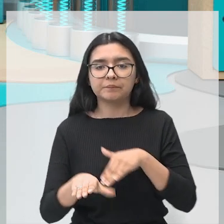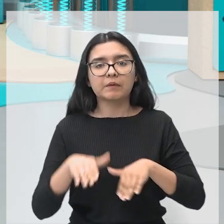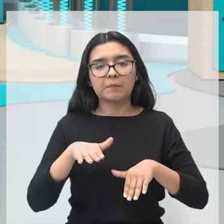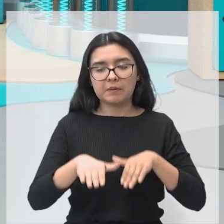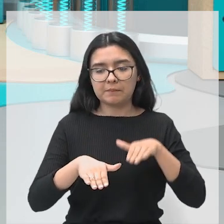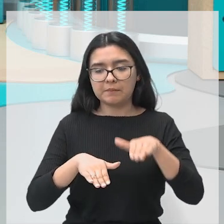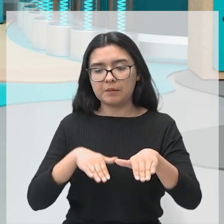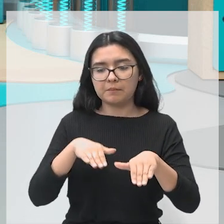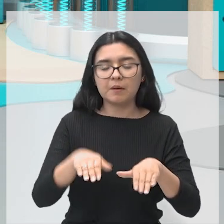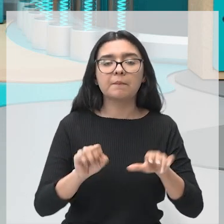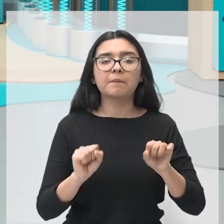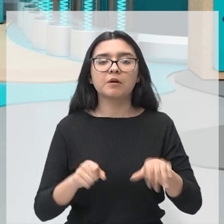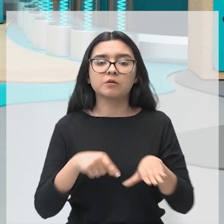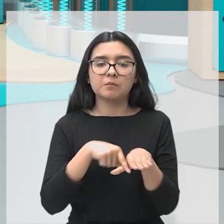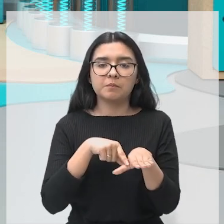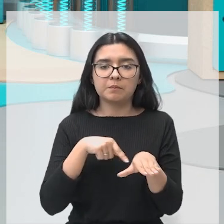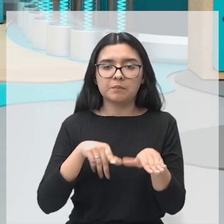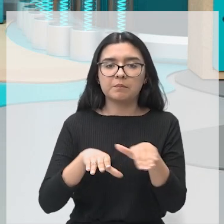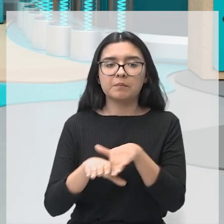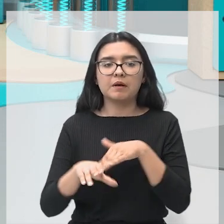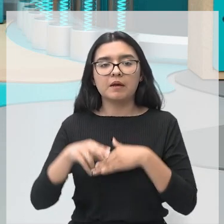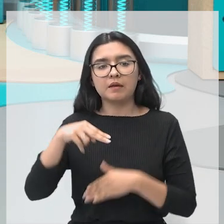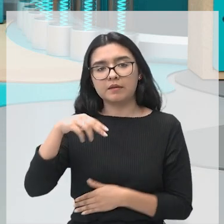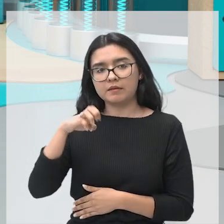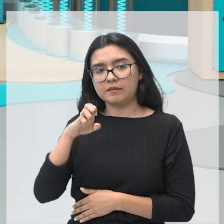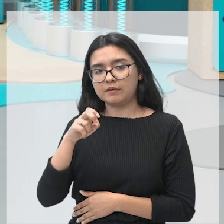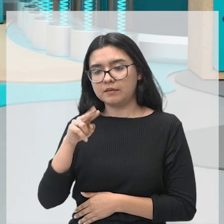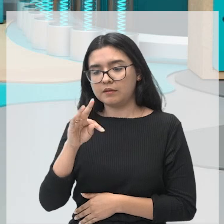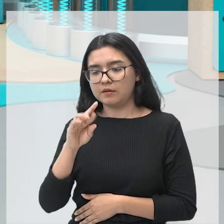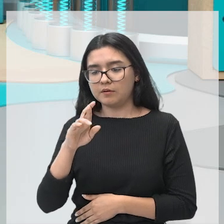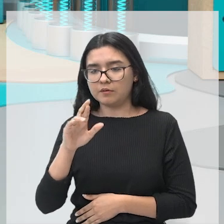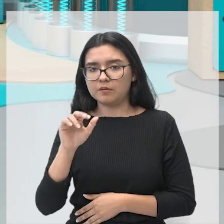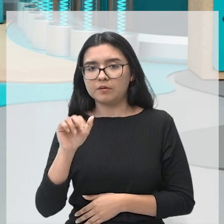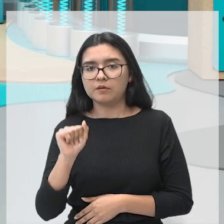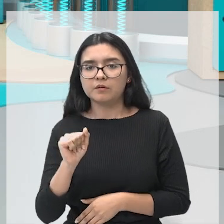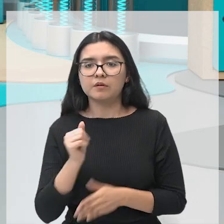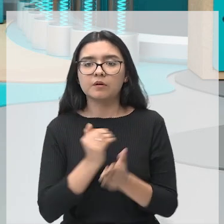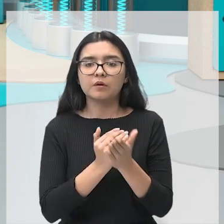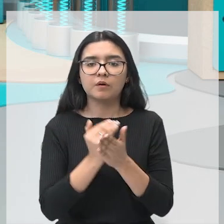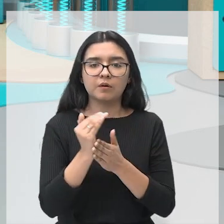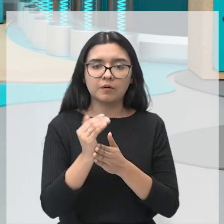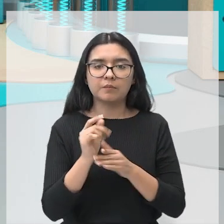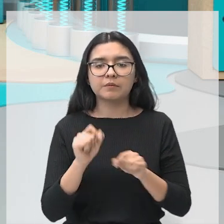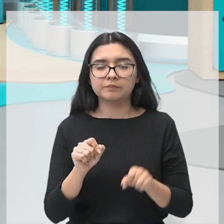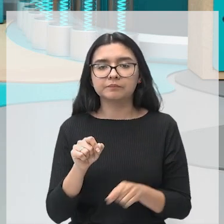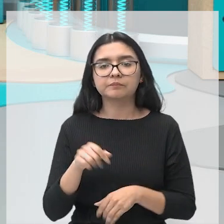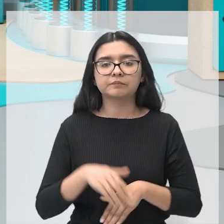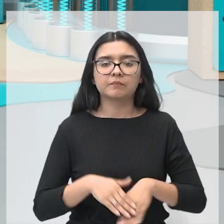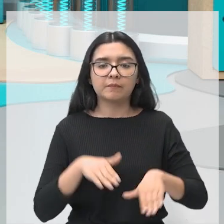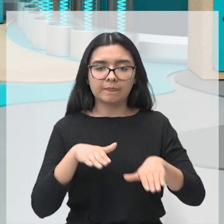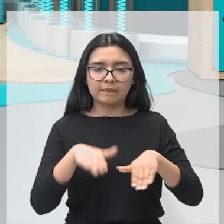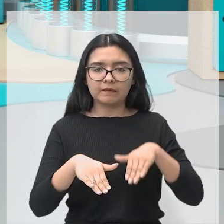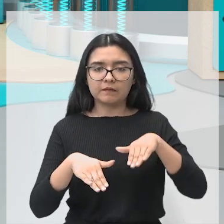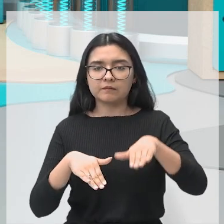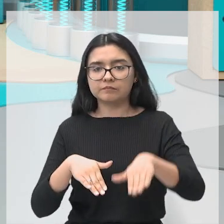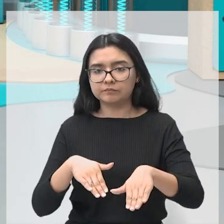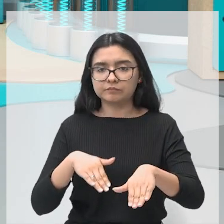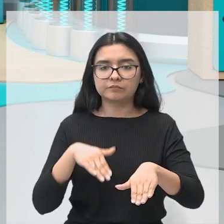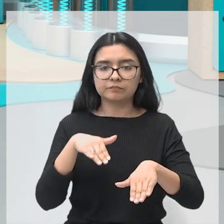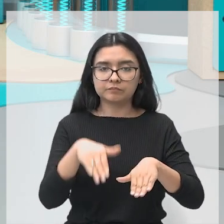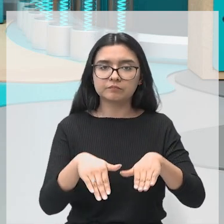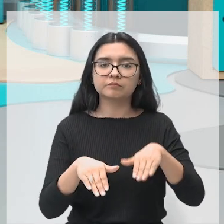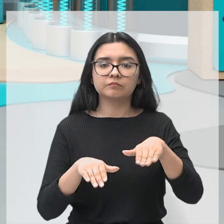né? A gente pode ter o pé aí, a pisada neutra, que começa com a parte externa do calcanhar e o pé